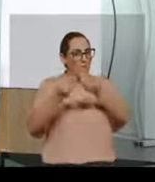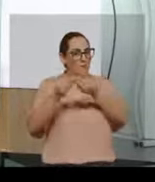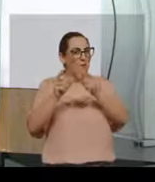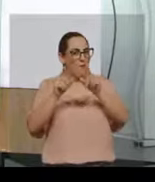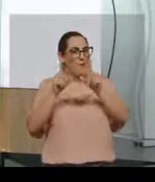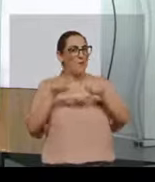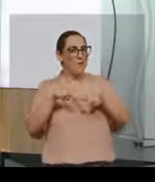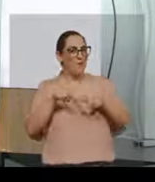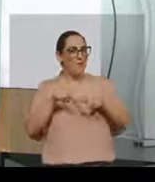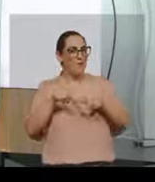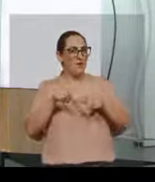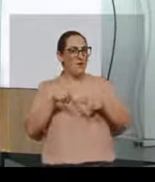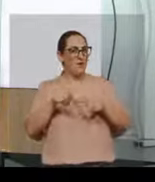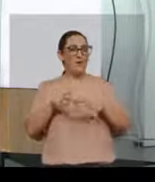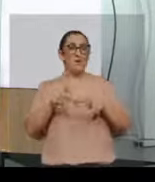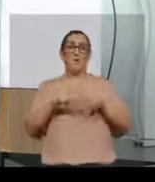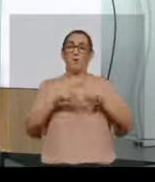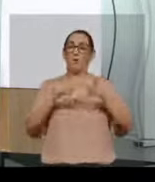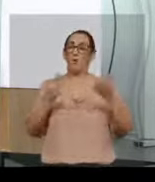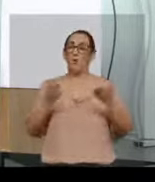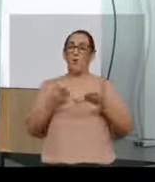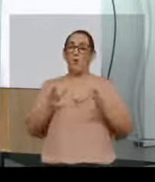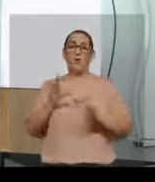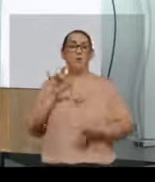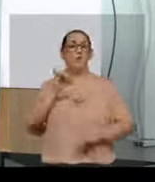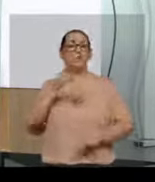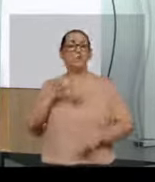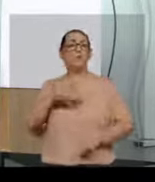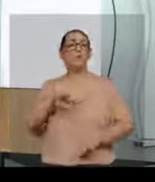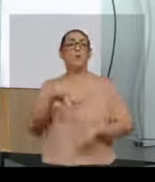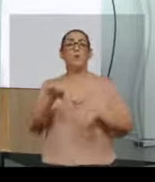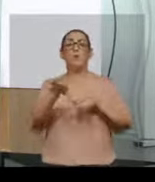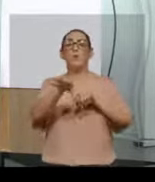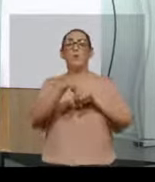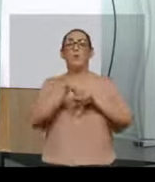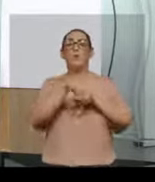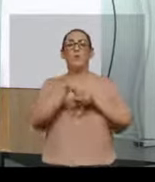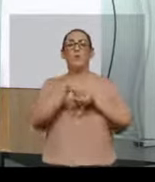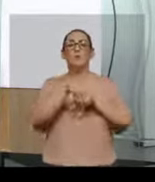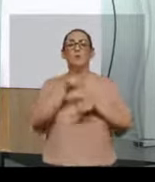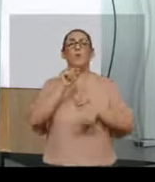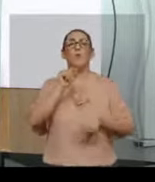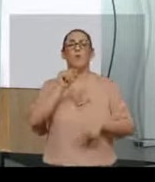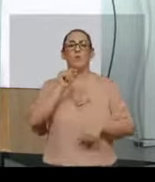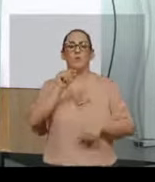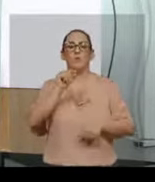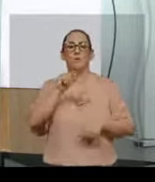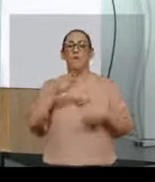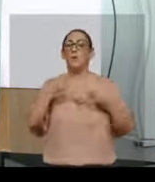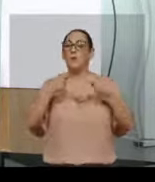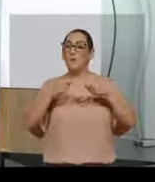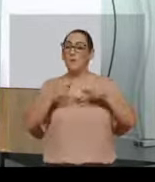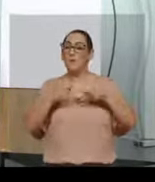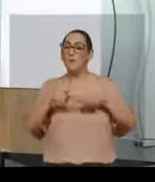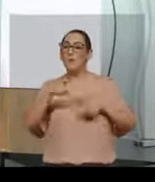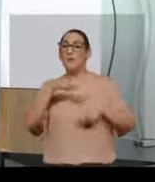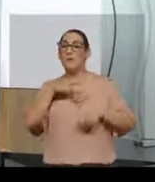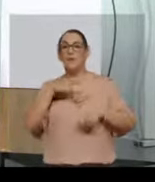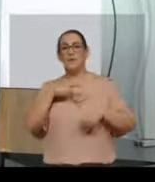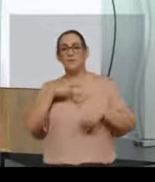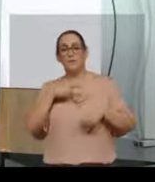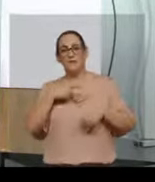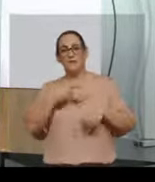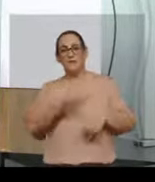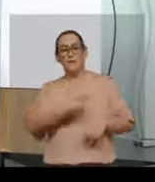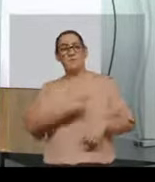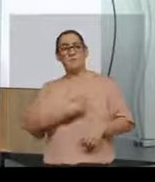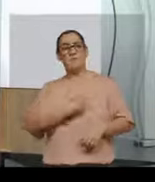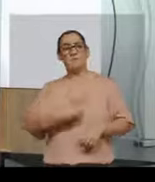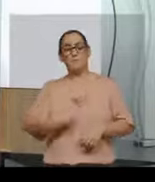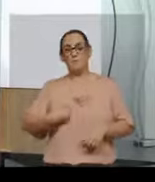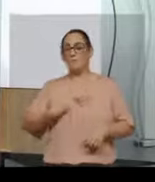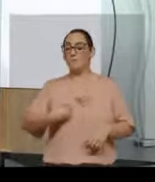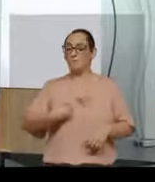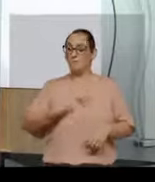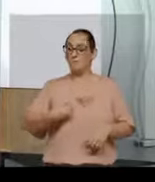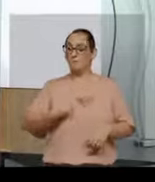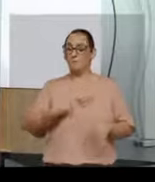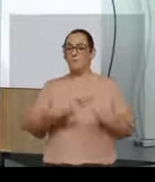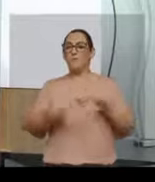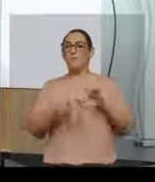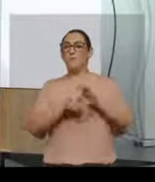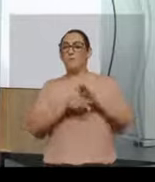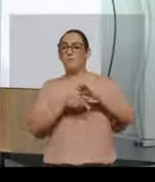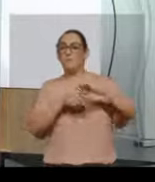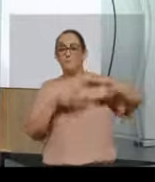sabendo, é que esses esporos então das plantas, eles vão ficar presentes em estrutura, eles vão ser produzidos